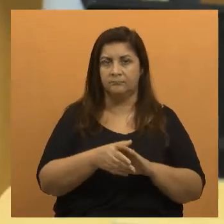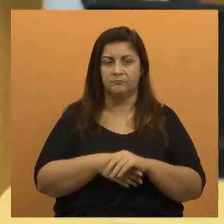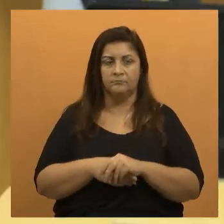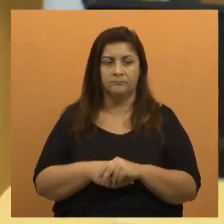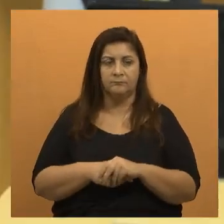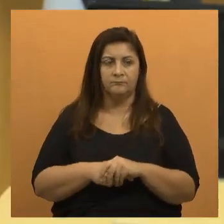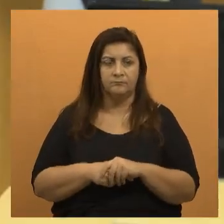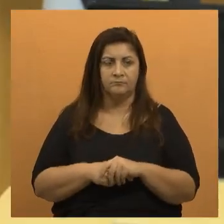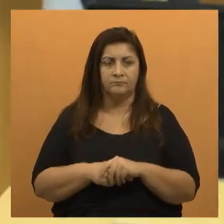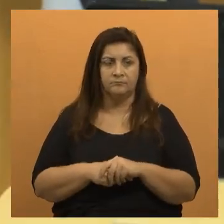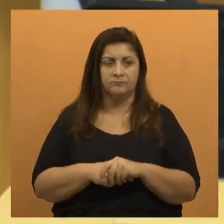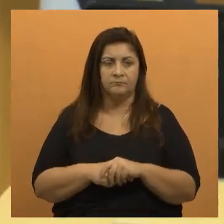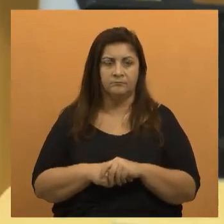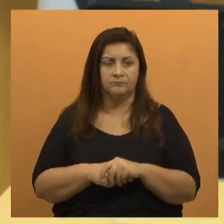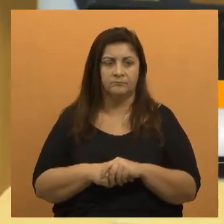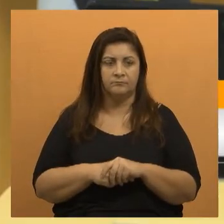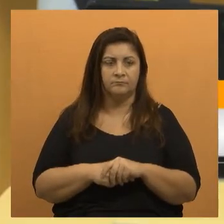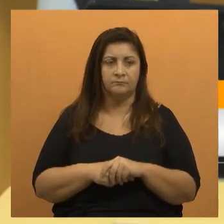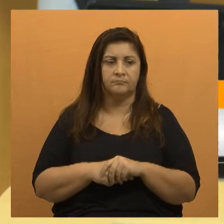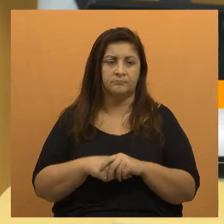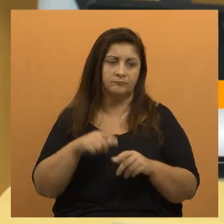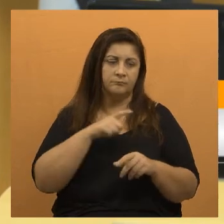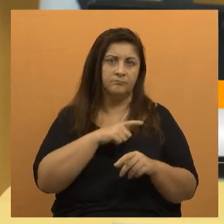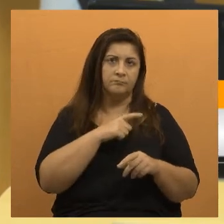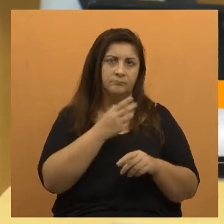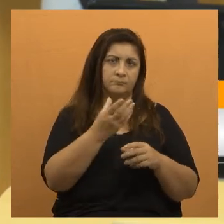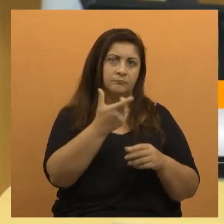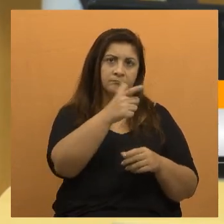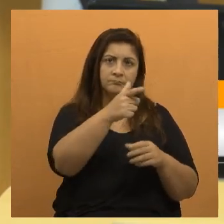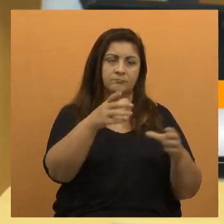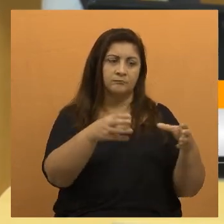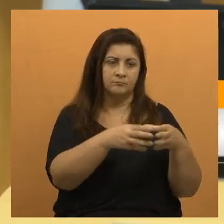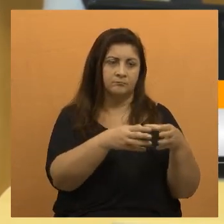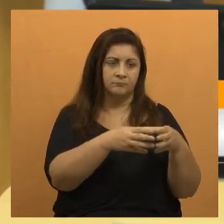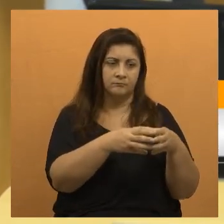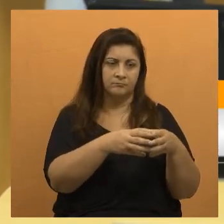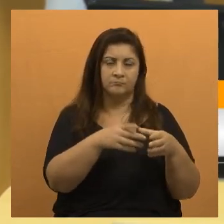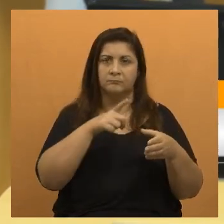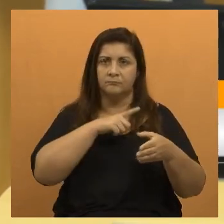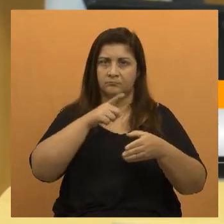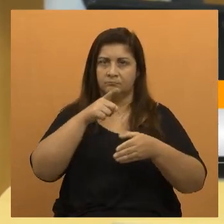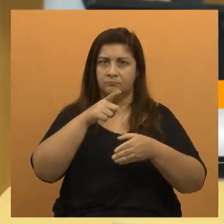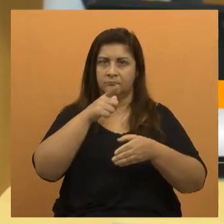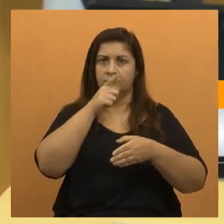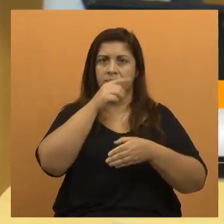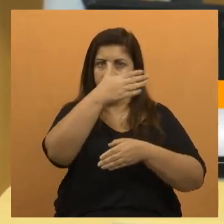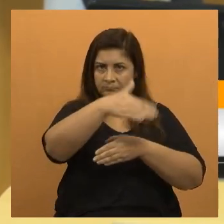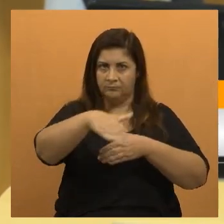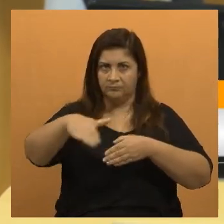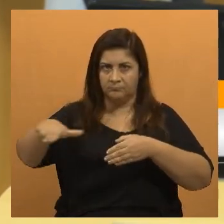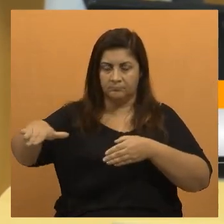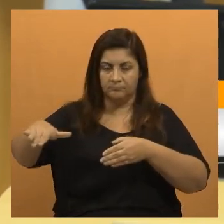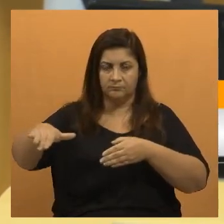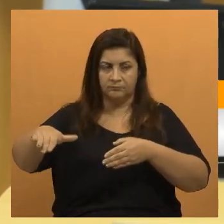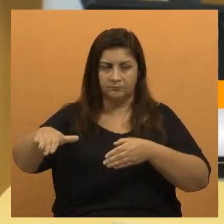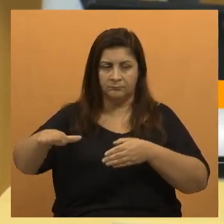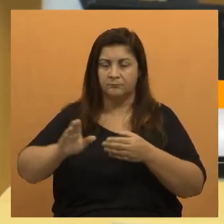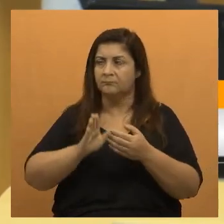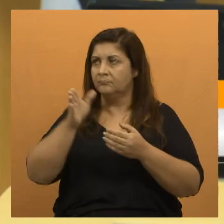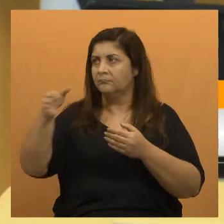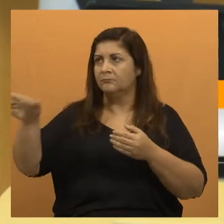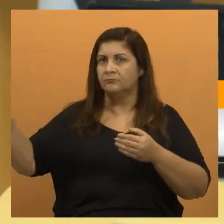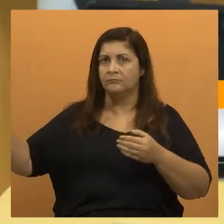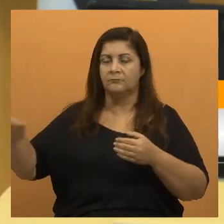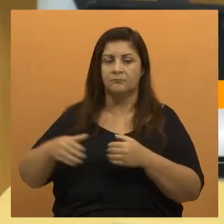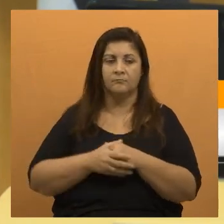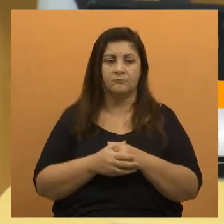é do Rio Paraíba para o sentido Dom Pedro. E